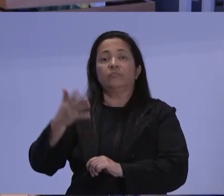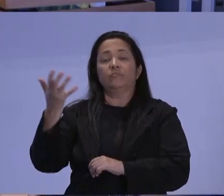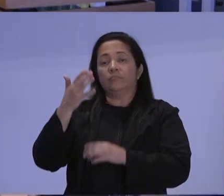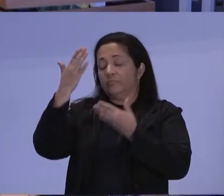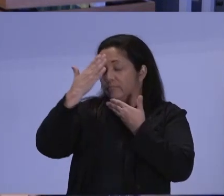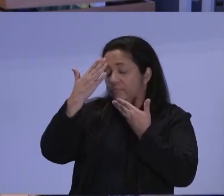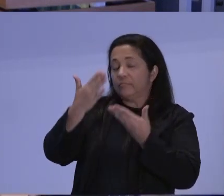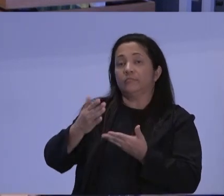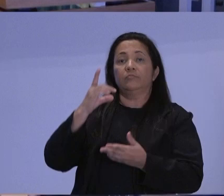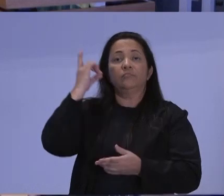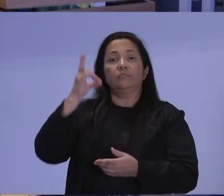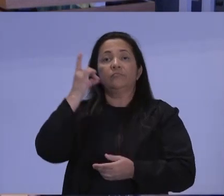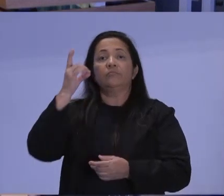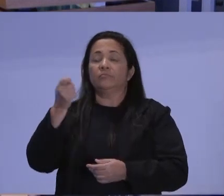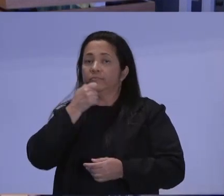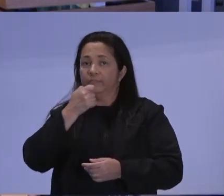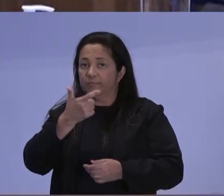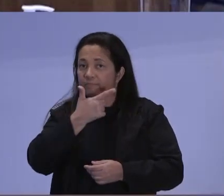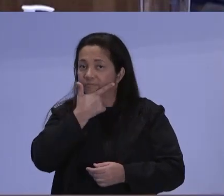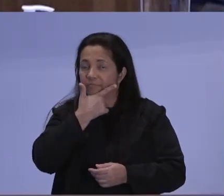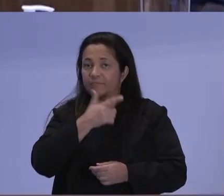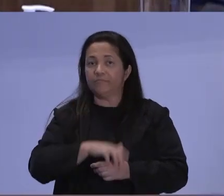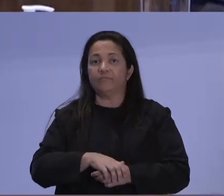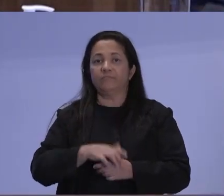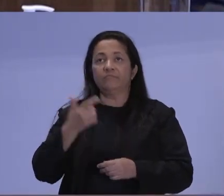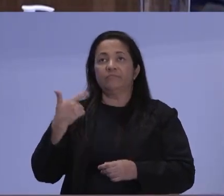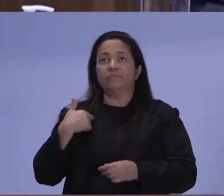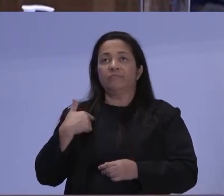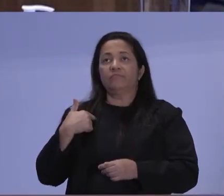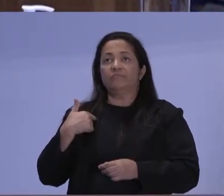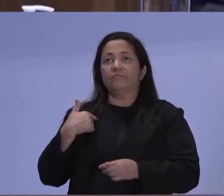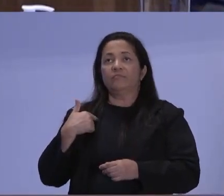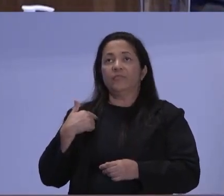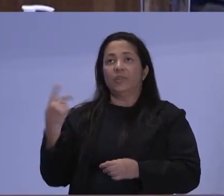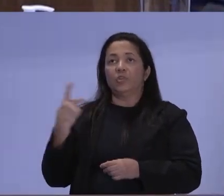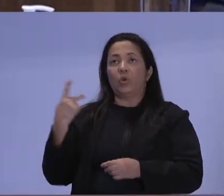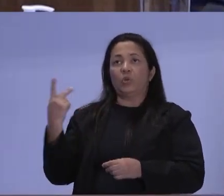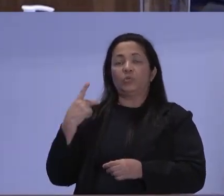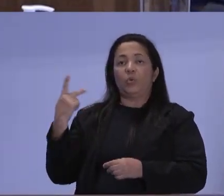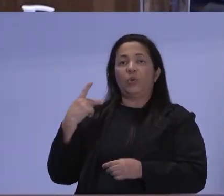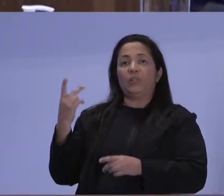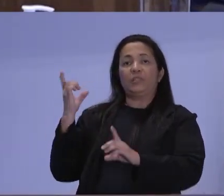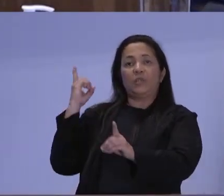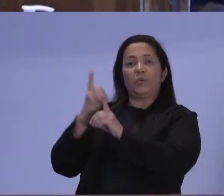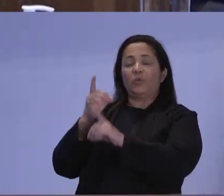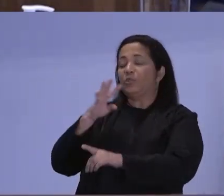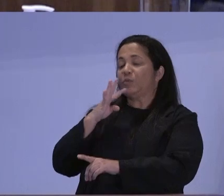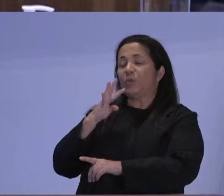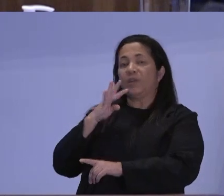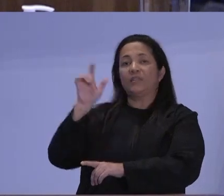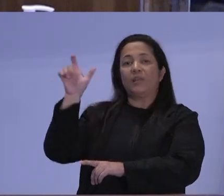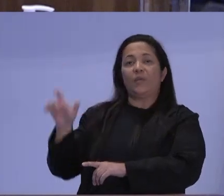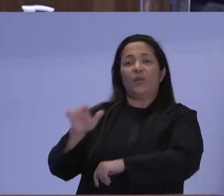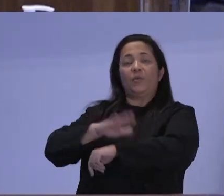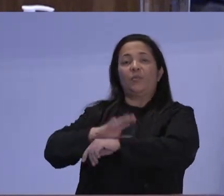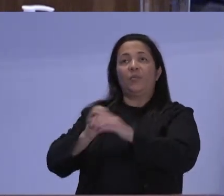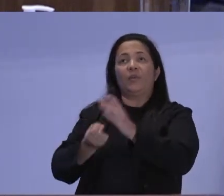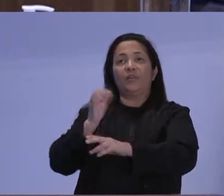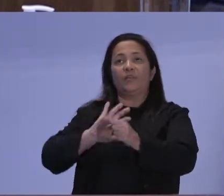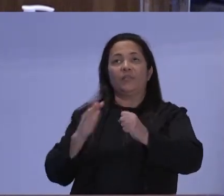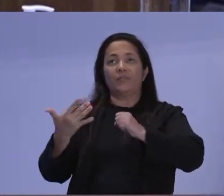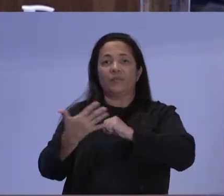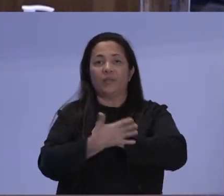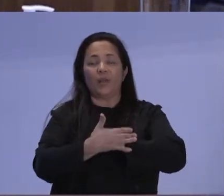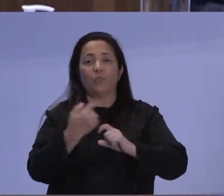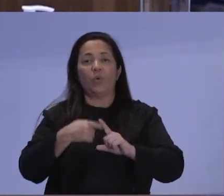ao deputado Fábio Félix. O nosso encontro aconteceu na pandemia, né? E ele, de espontânea vontade, ia procurando